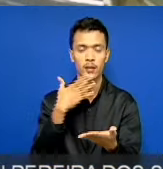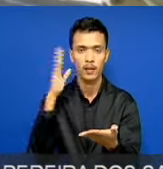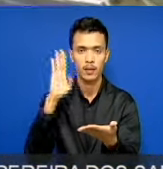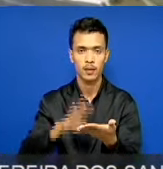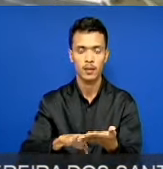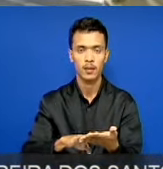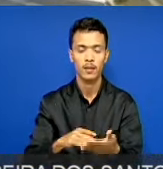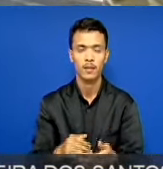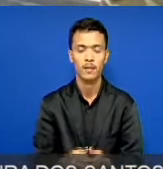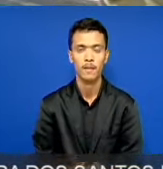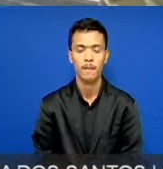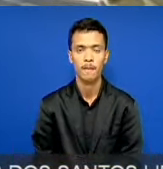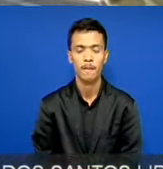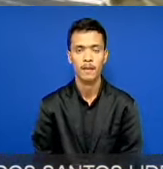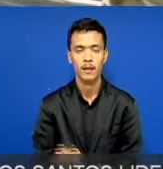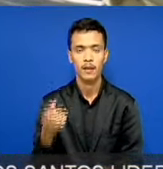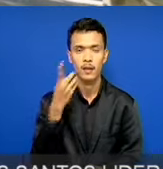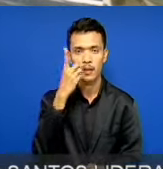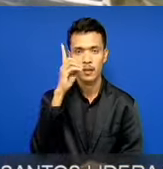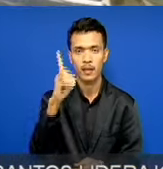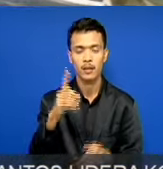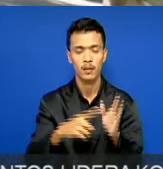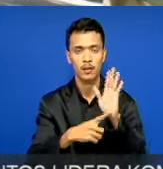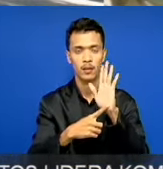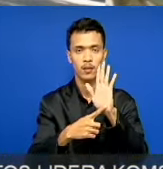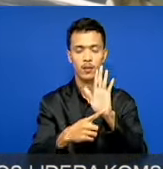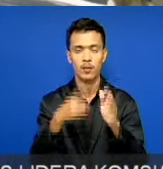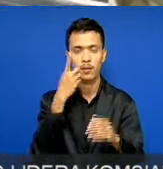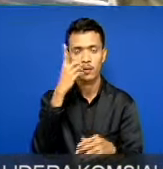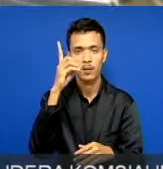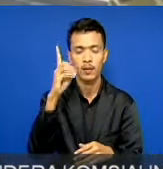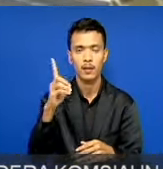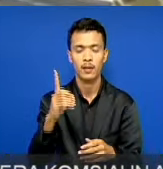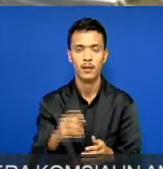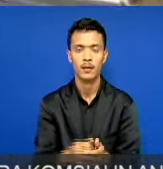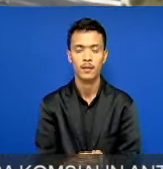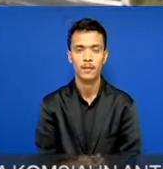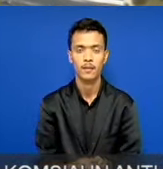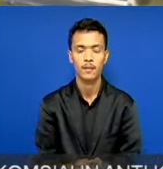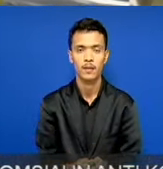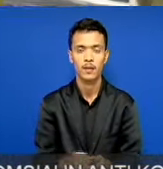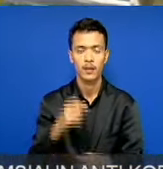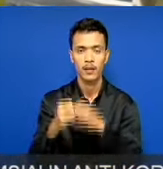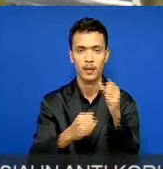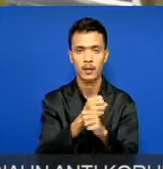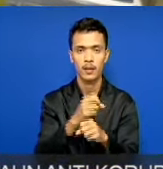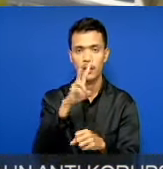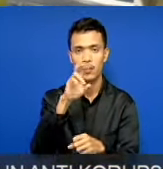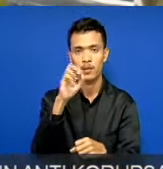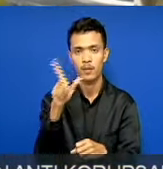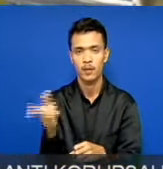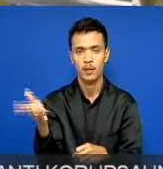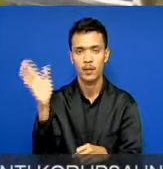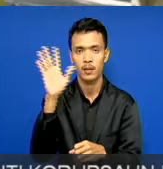sira de deklarasaun sira posen ne ba sira posen ba yang 2025 ne tengka ubriga ame